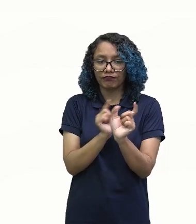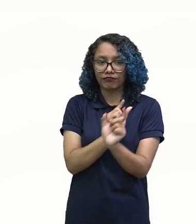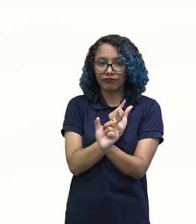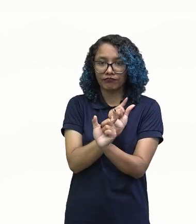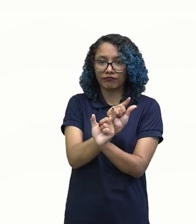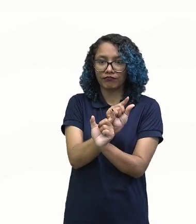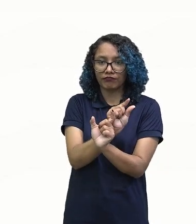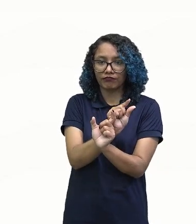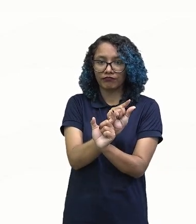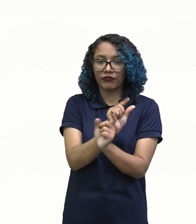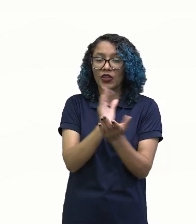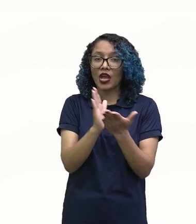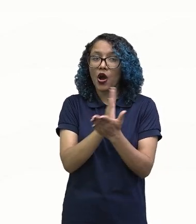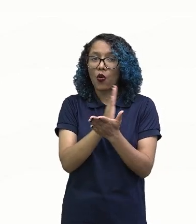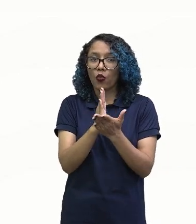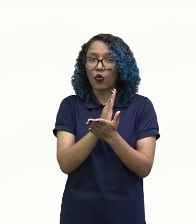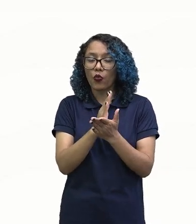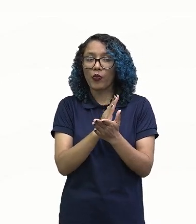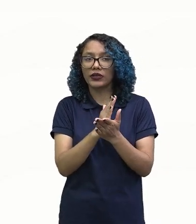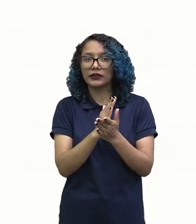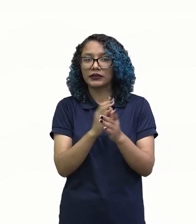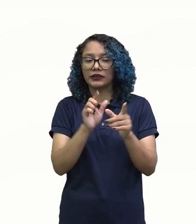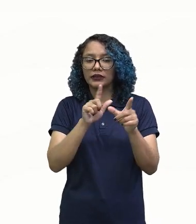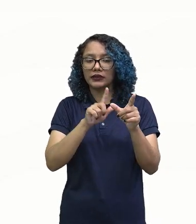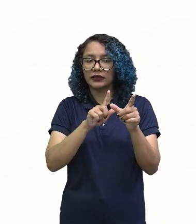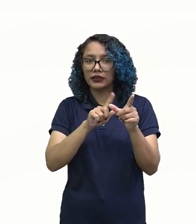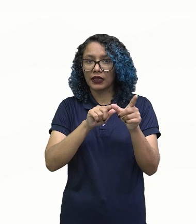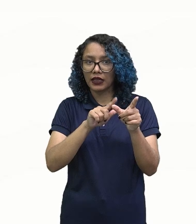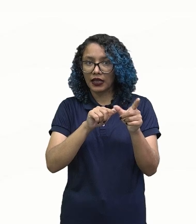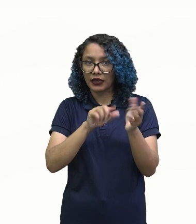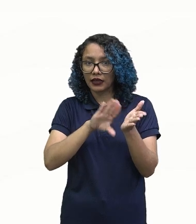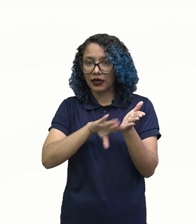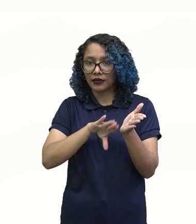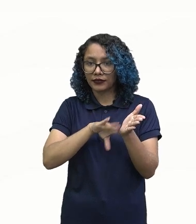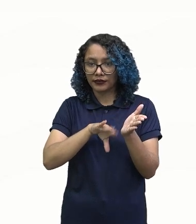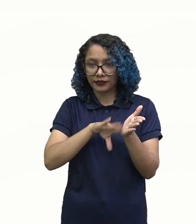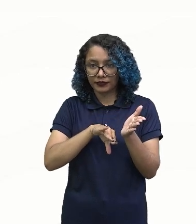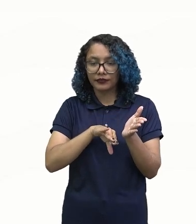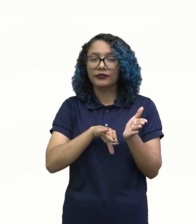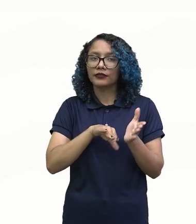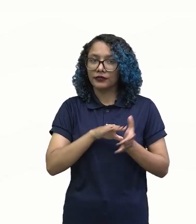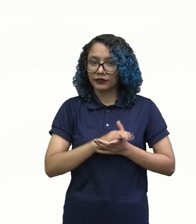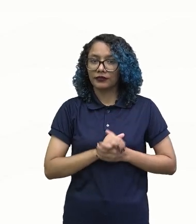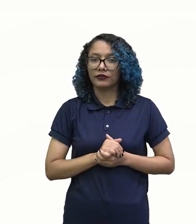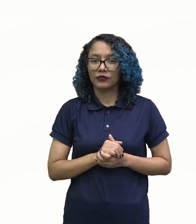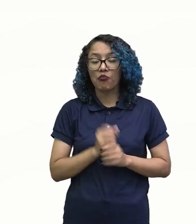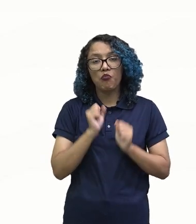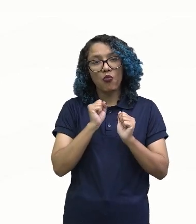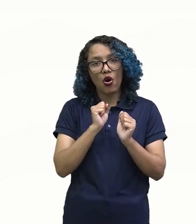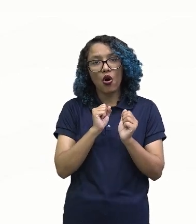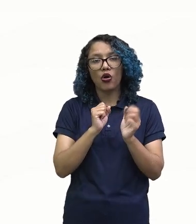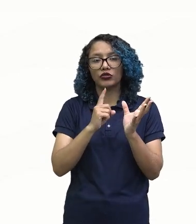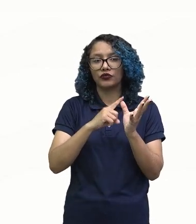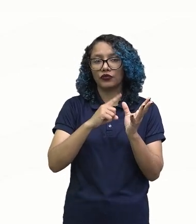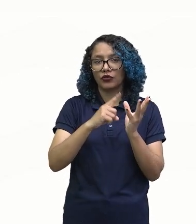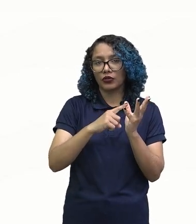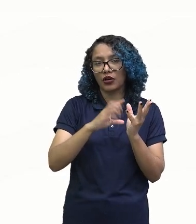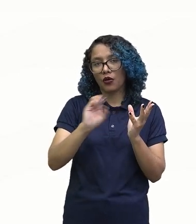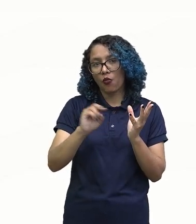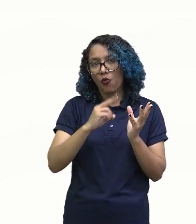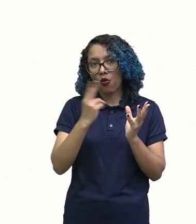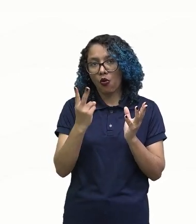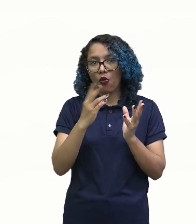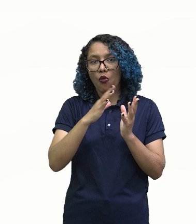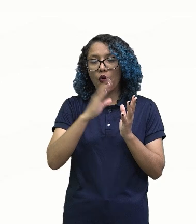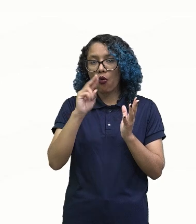perdendo aí um dos elementos, né, da palavra, né, sendo uma vogal ou uma